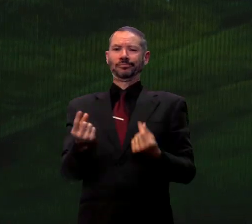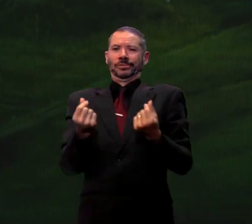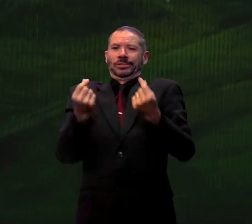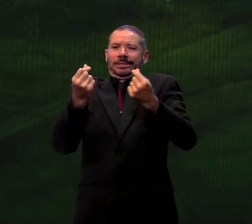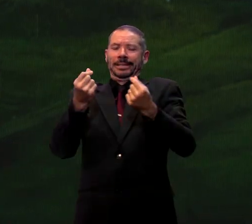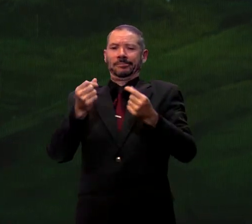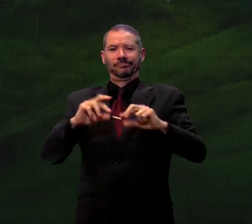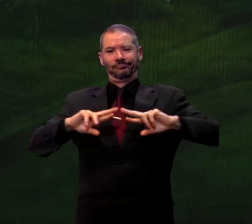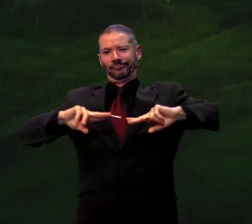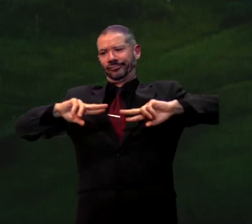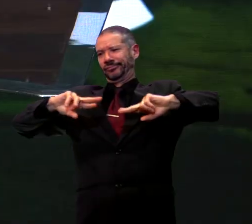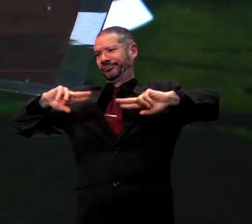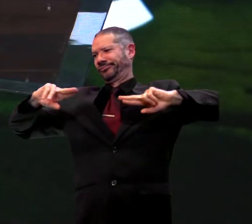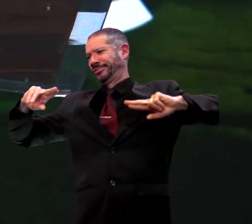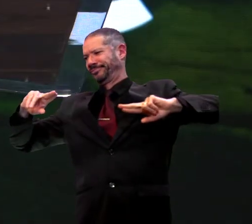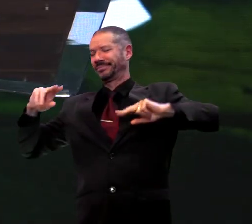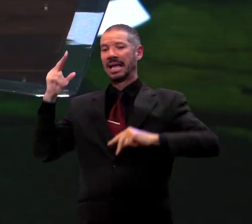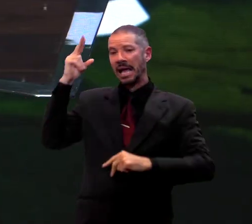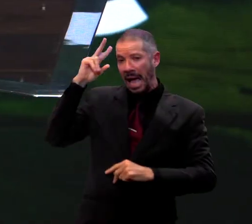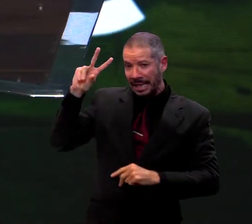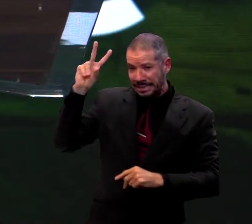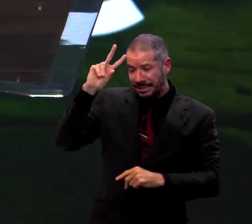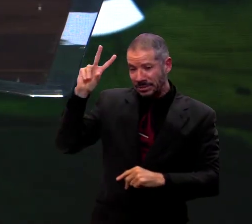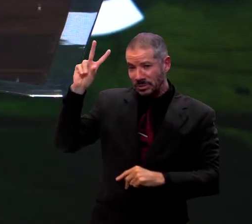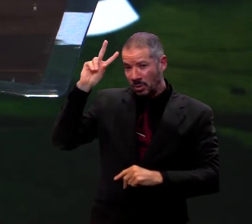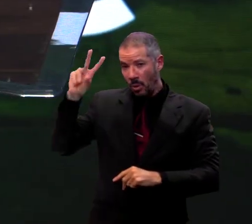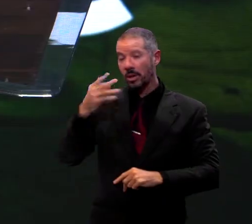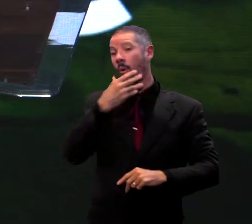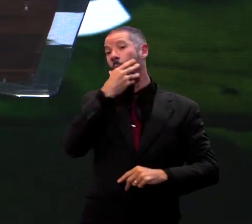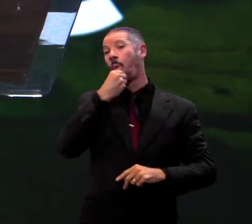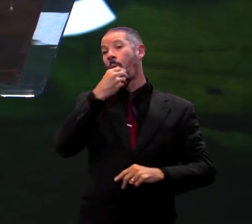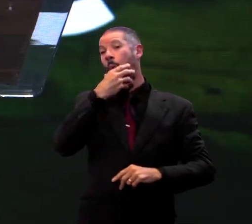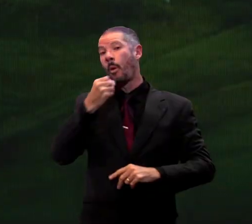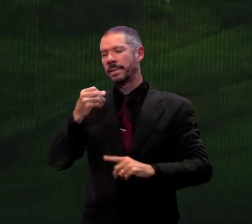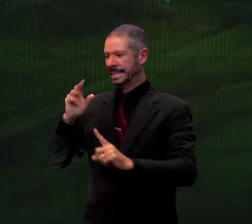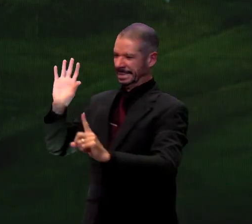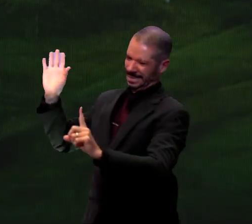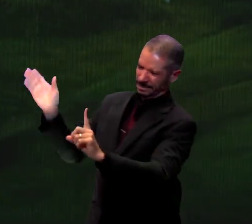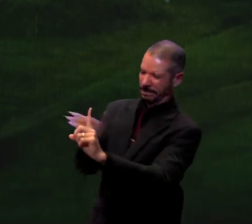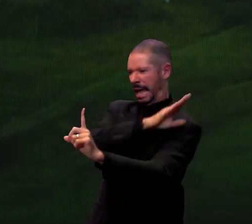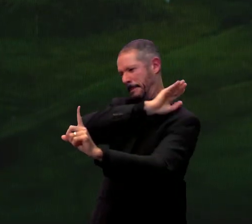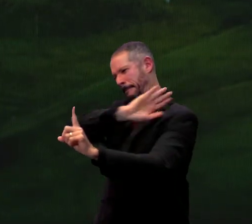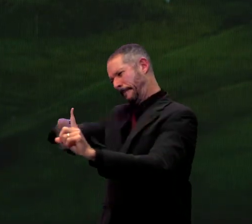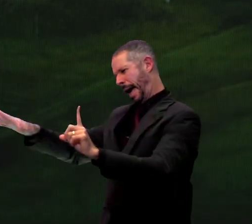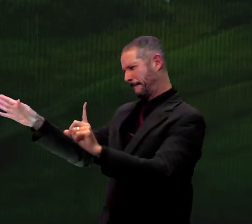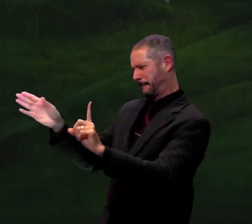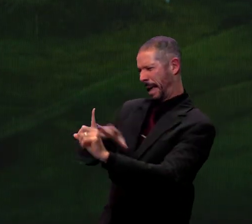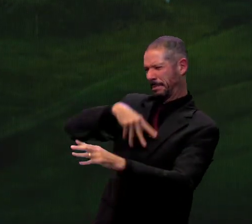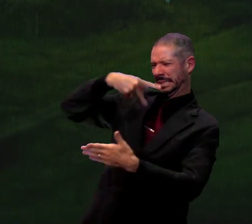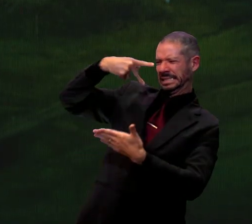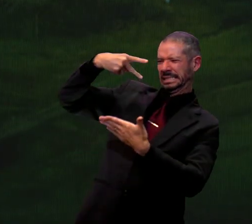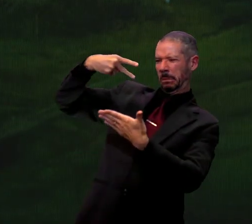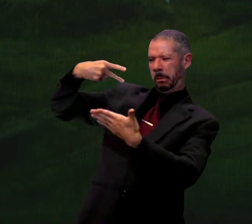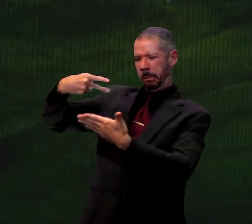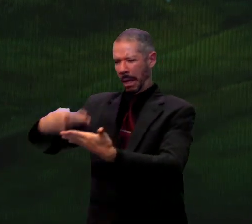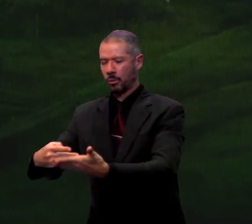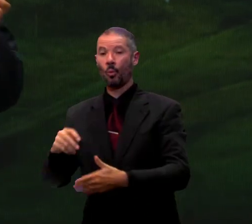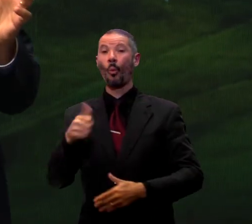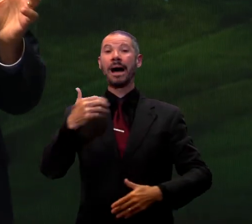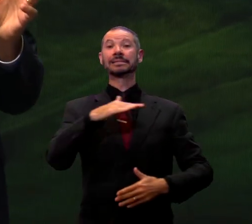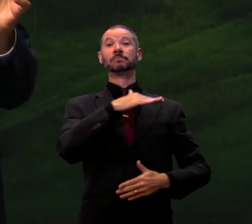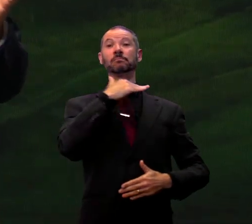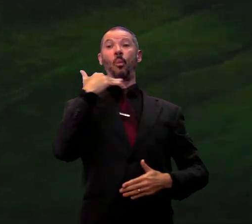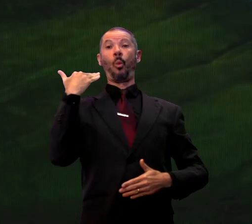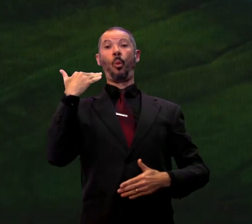valores. Nessa história, esse homem foi espancado e ficou quase morto naquele lugar. E